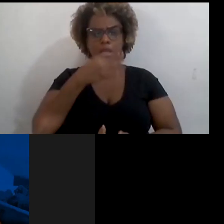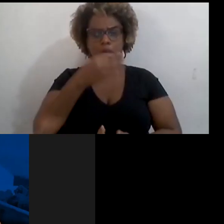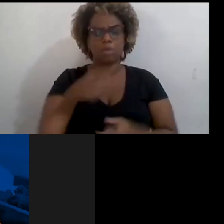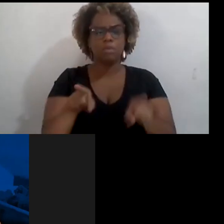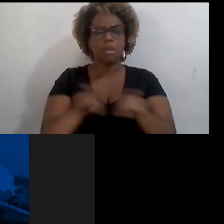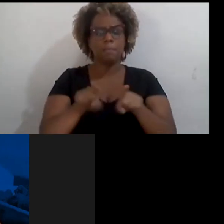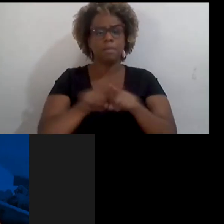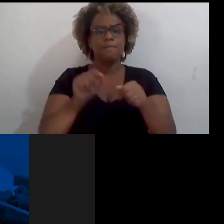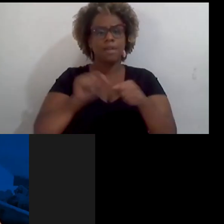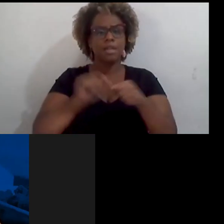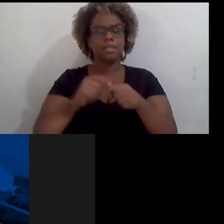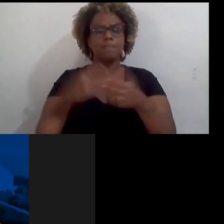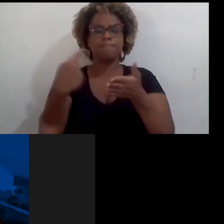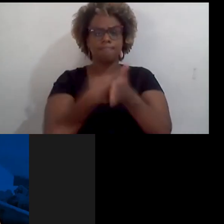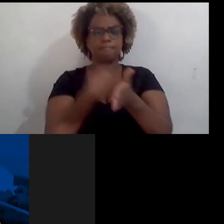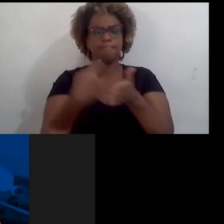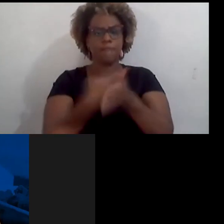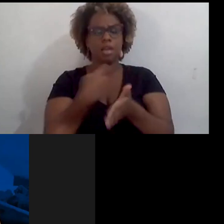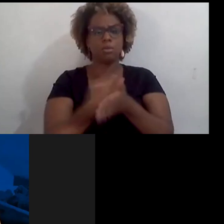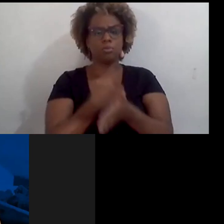também relacionado ao tema,